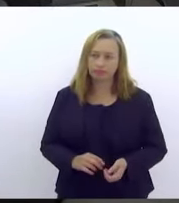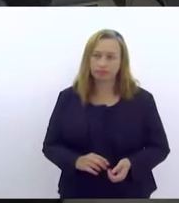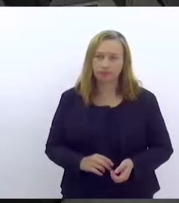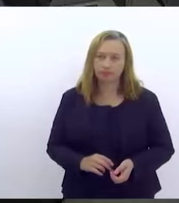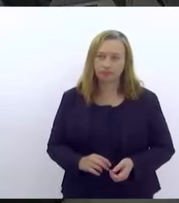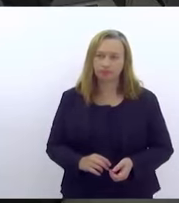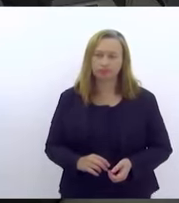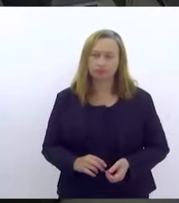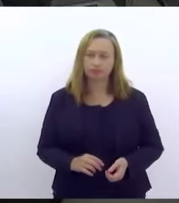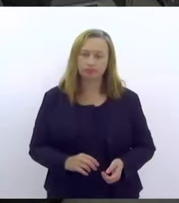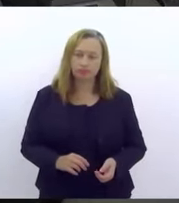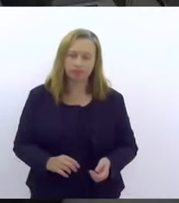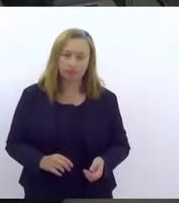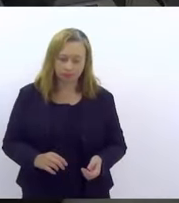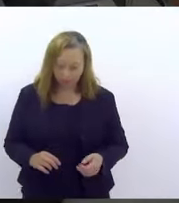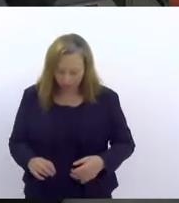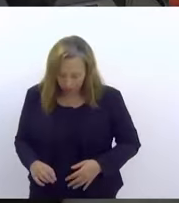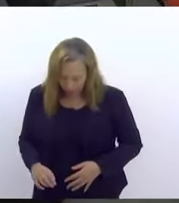Está saindo?